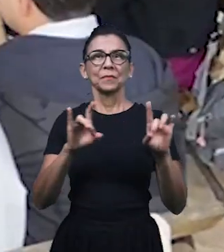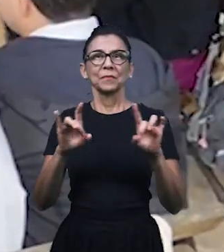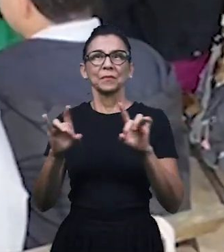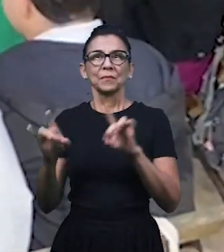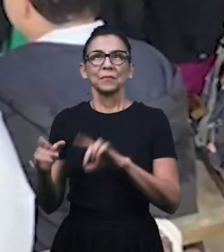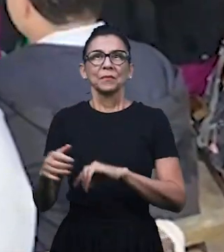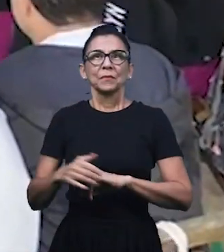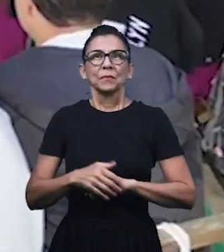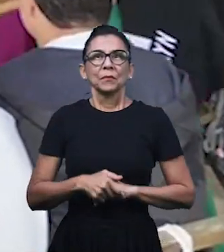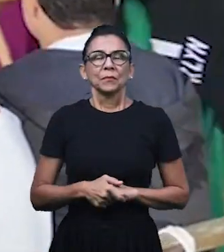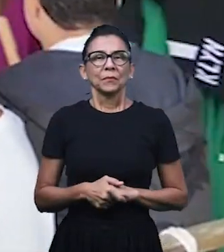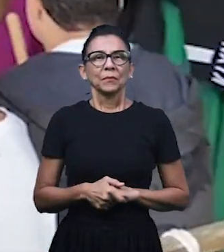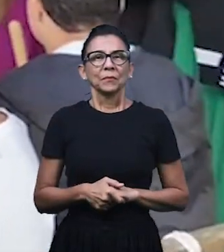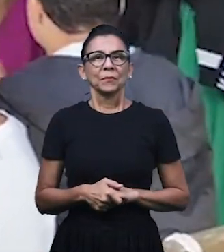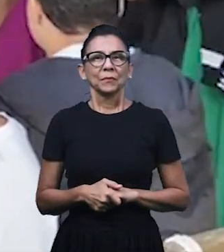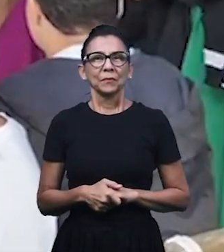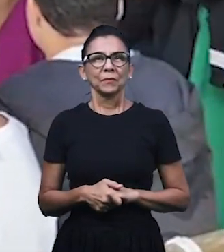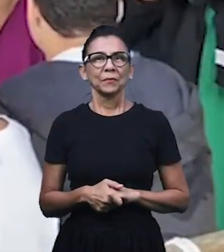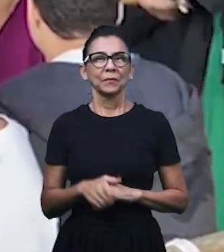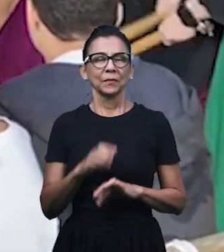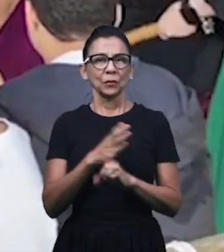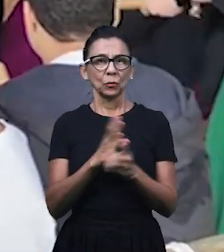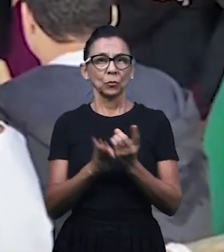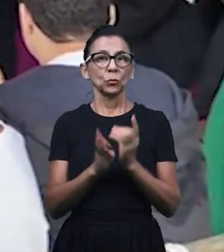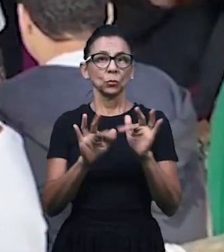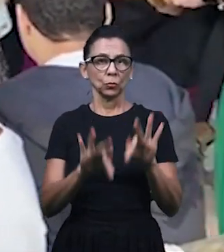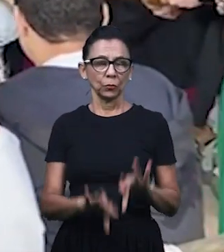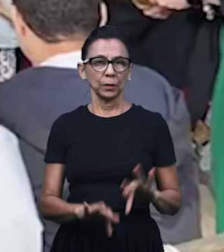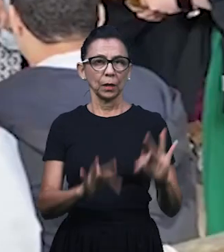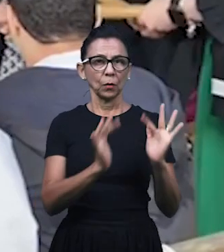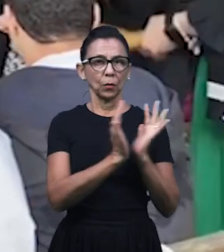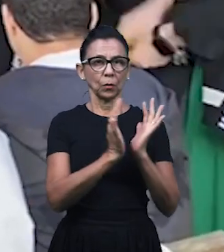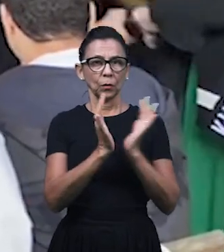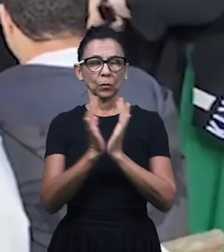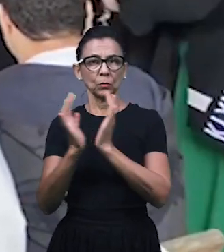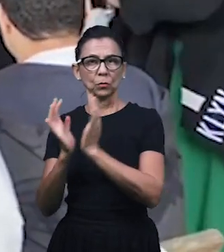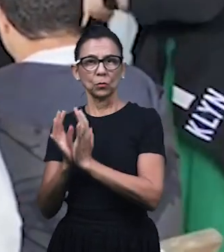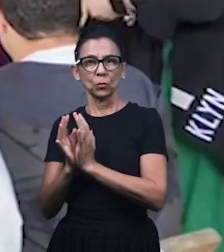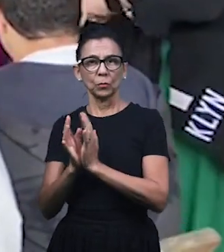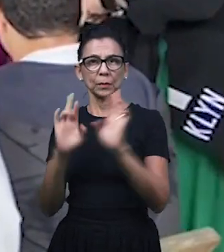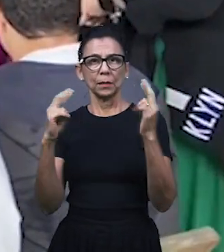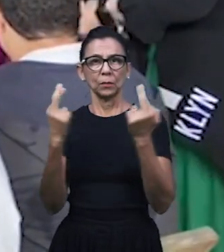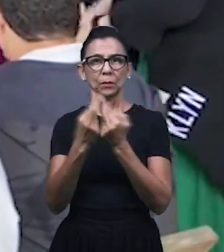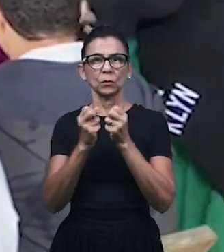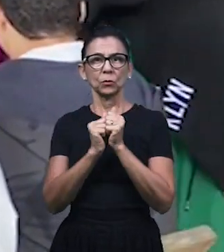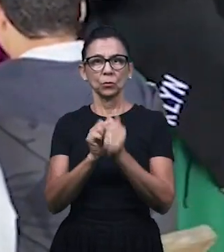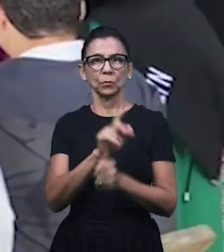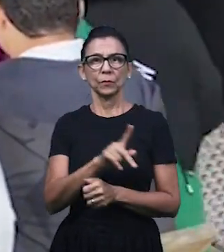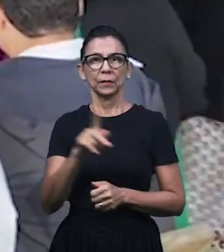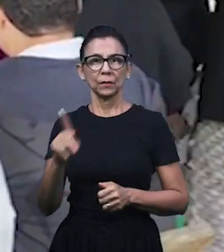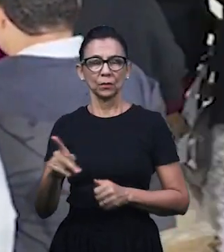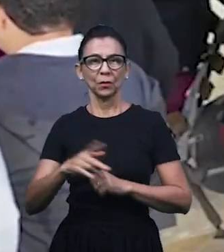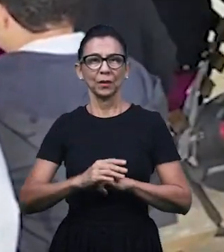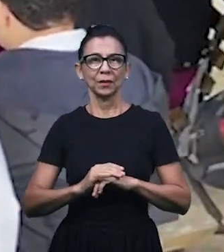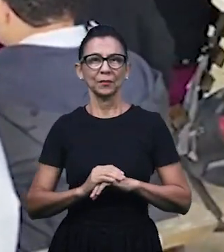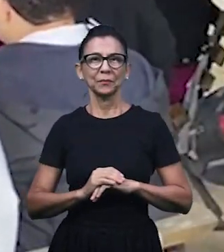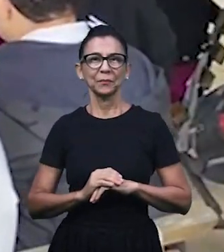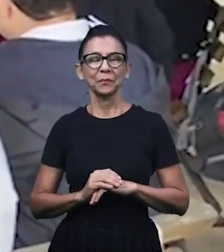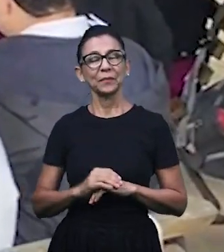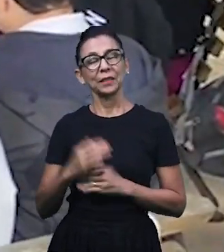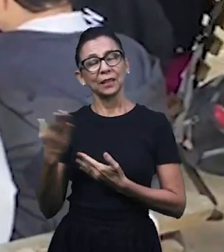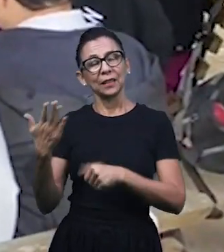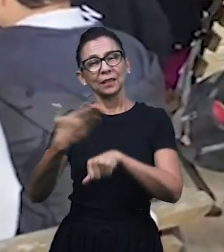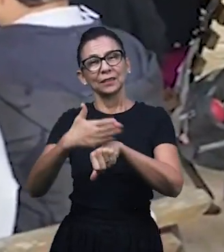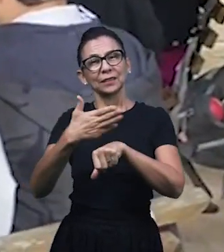nessa tarde. Ao final do culto, as classes se reuniram com as professoras ao ar livre. Ali, ensaiaram louvores com